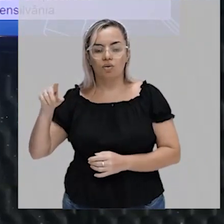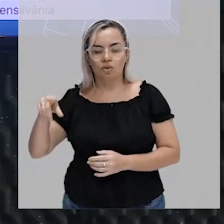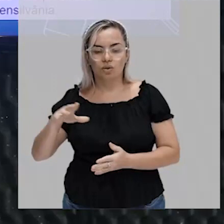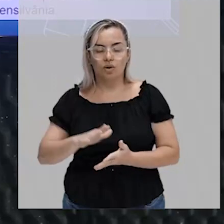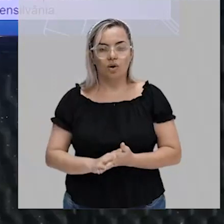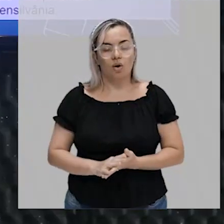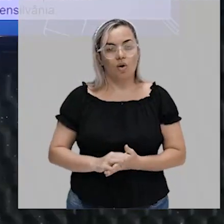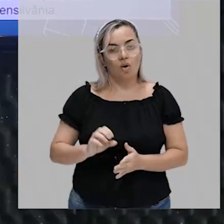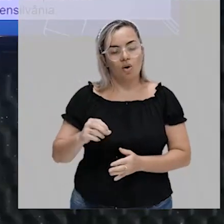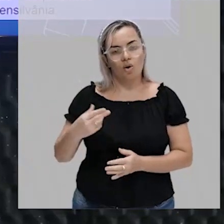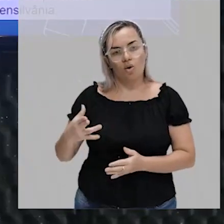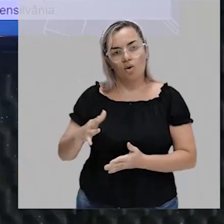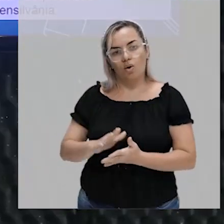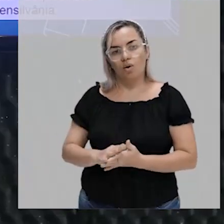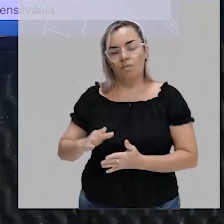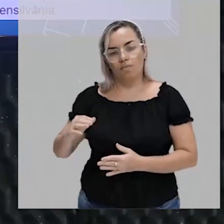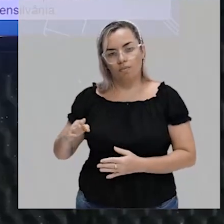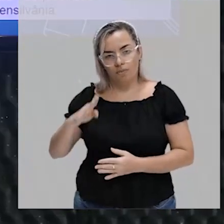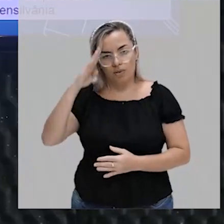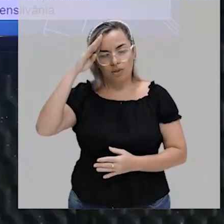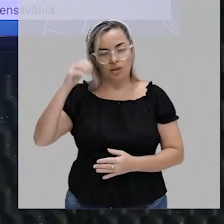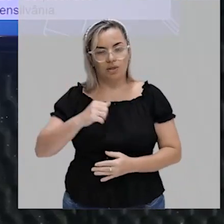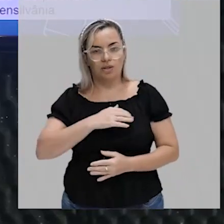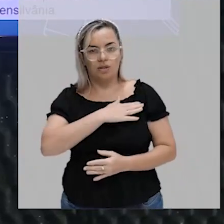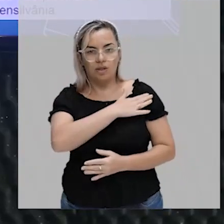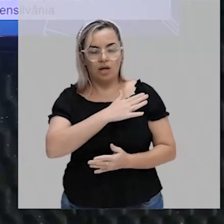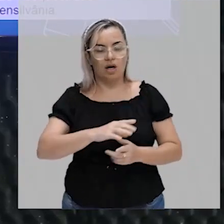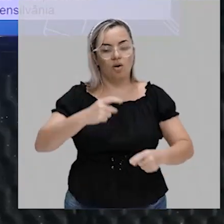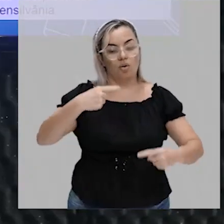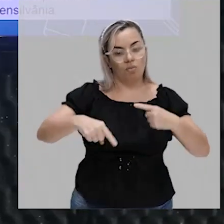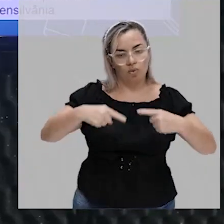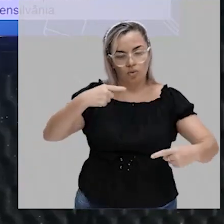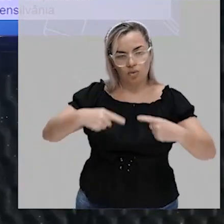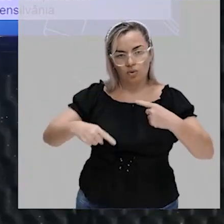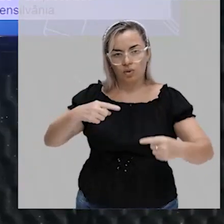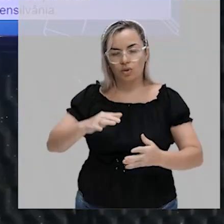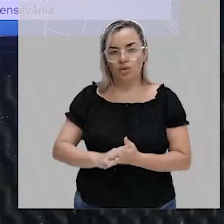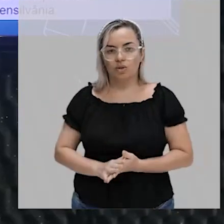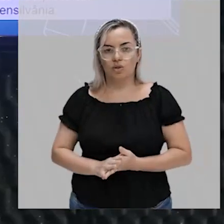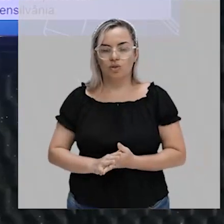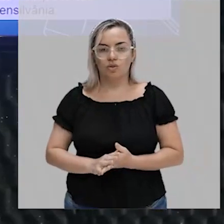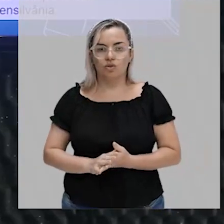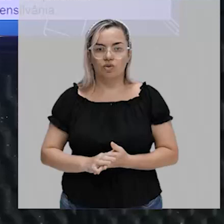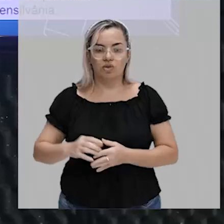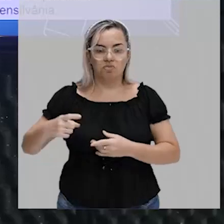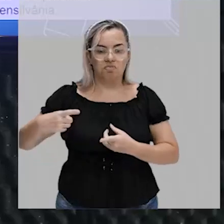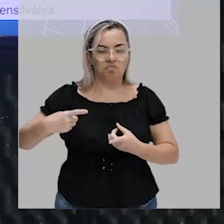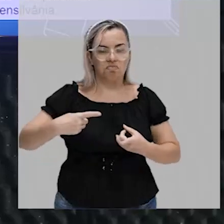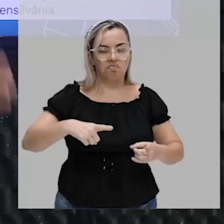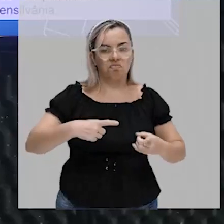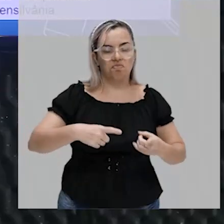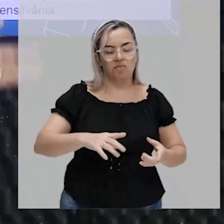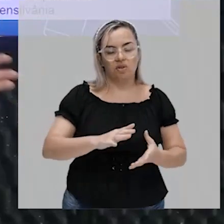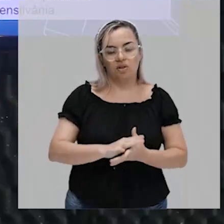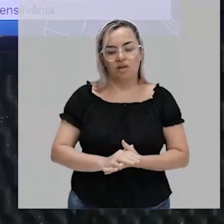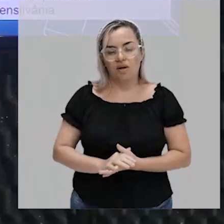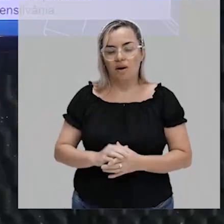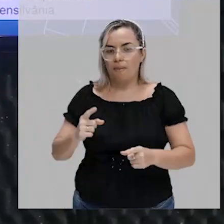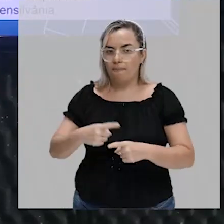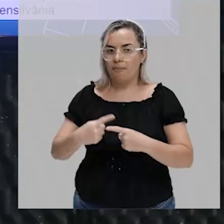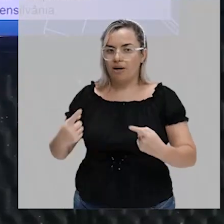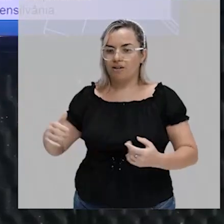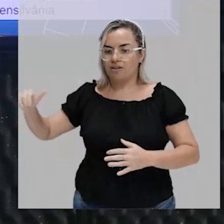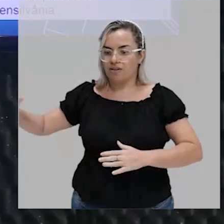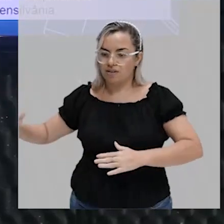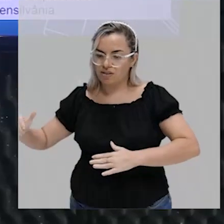político. Só que esse avião ele caiu numa área da Pensilvânia, tá certo? E ele não conseguiu atingir o seu objetivo, infelizmente muitas pessoas